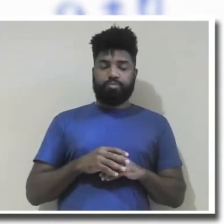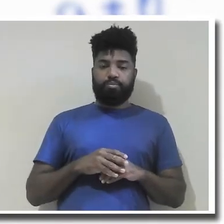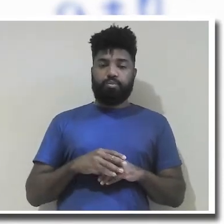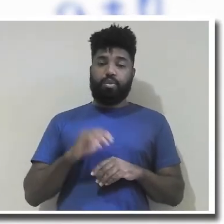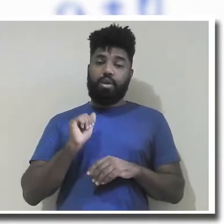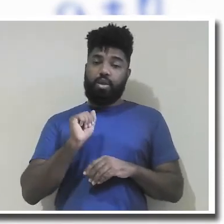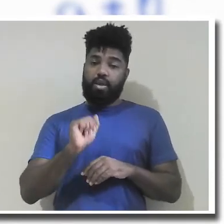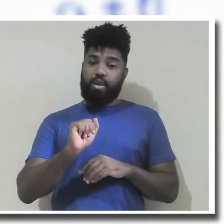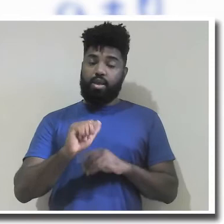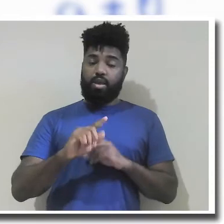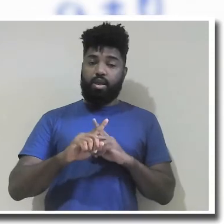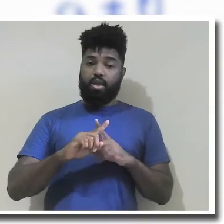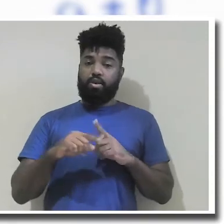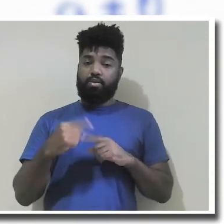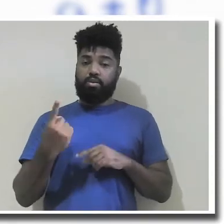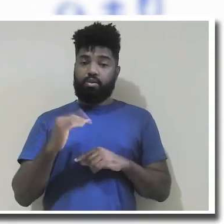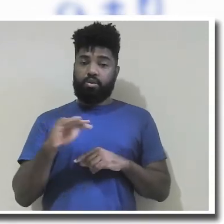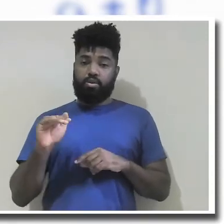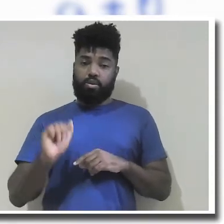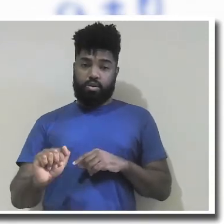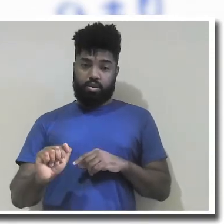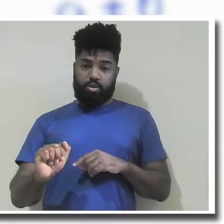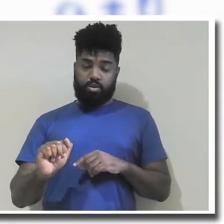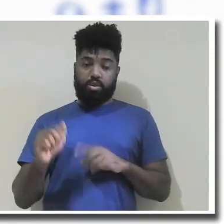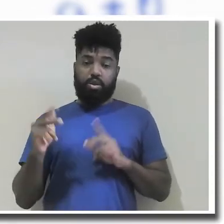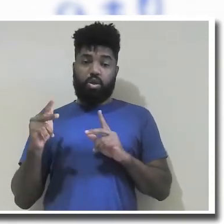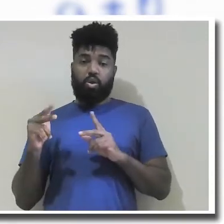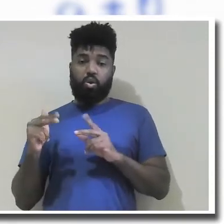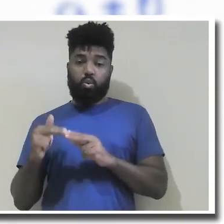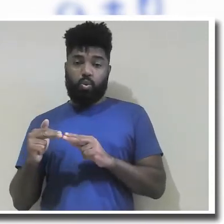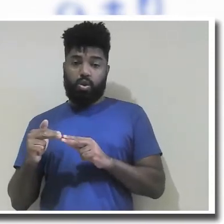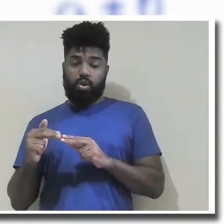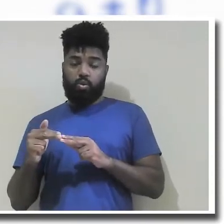A vezes 1 sobre A é igual.